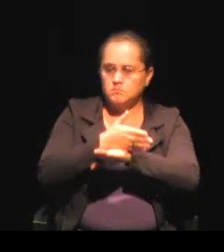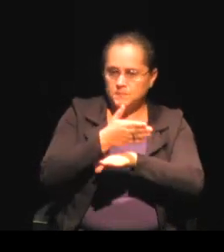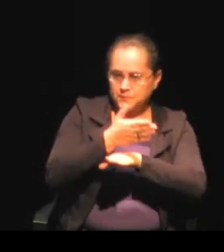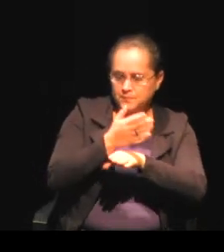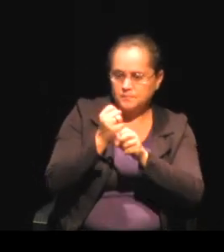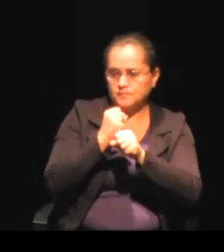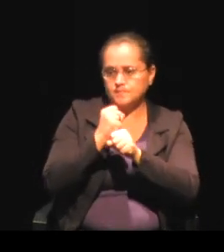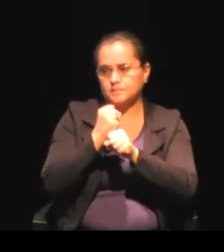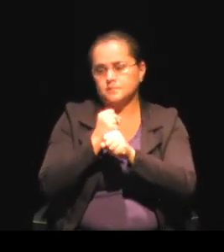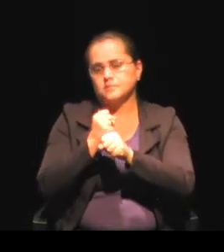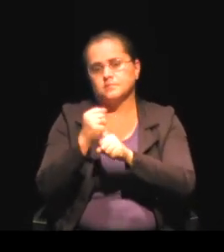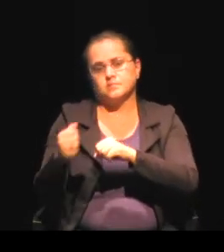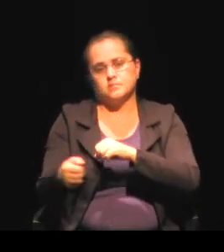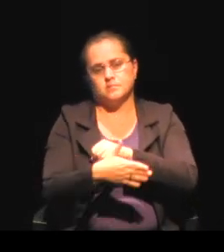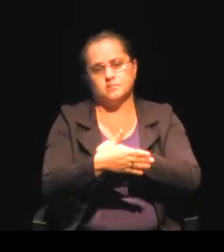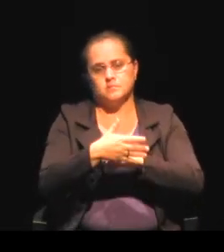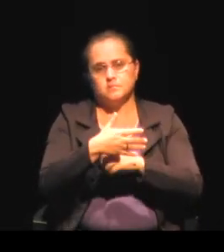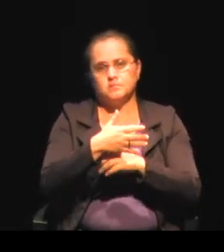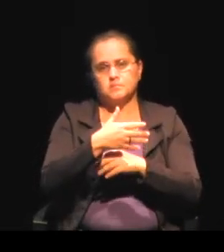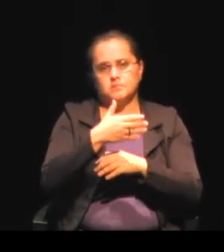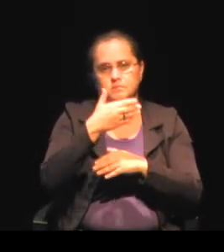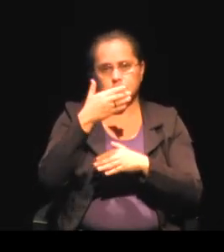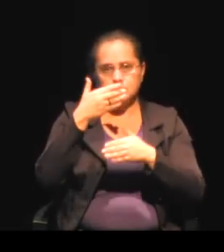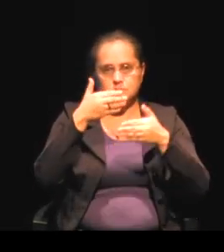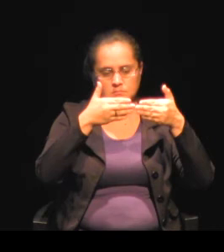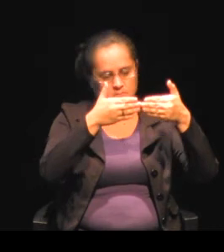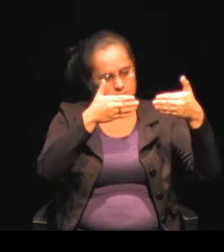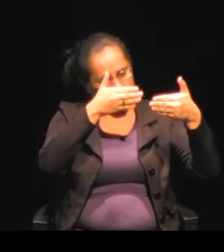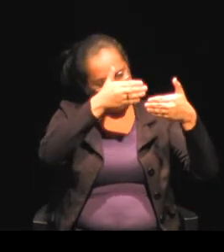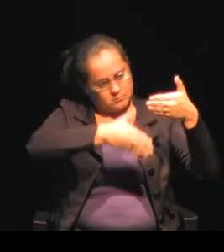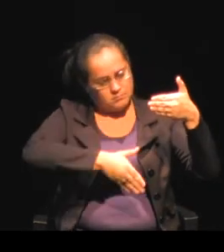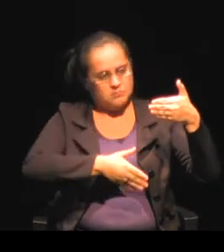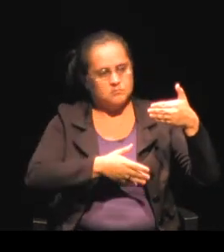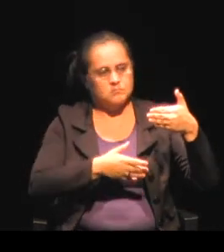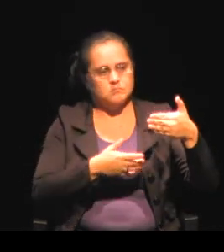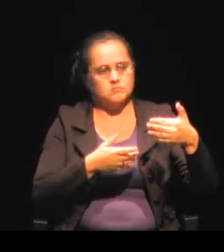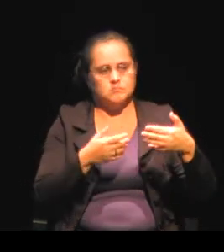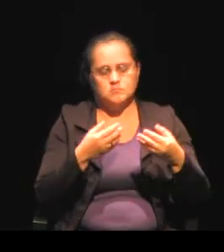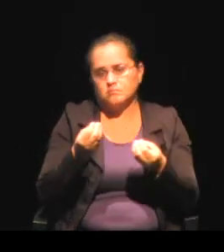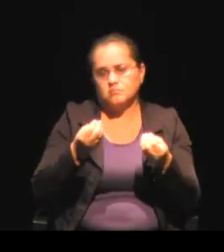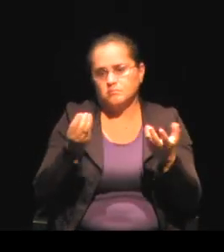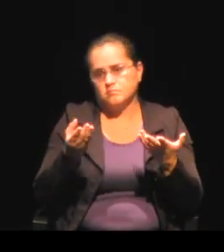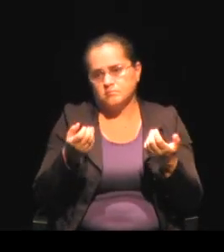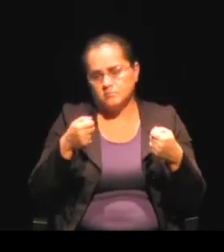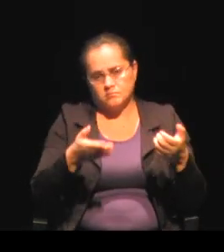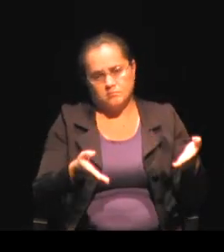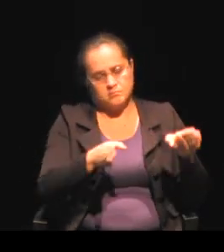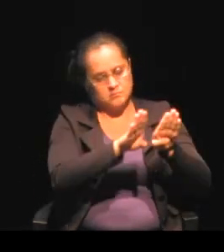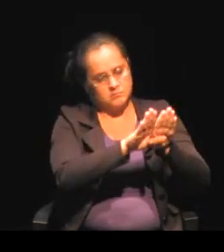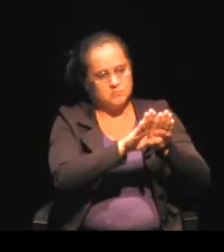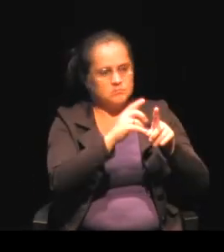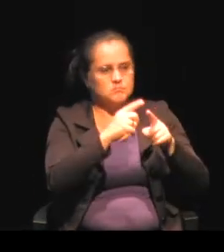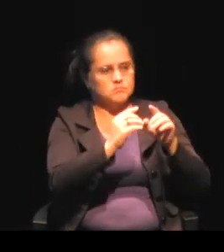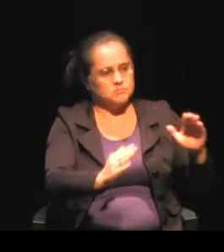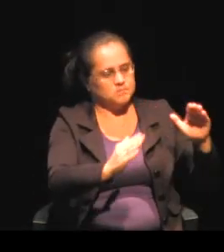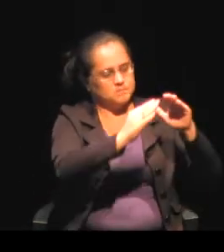já participante aqui da fachada do Anhangabaú, digamos assim. Mas é um galpão muito sem vergonha que tinha atrás, mas tinha